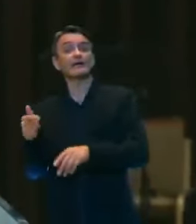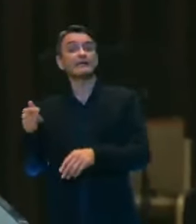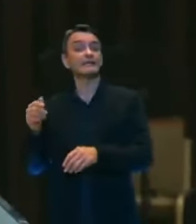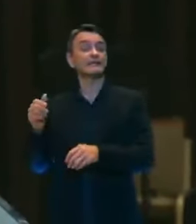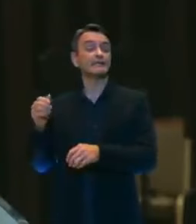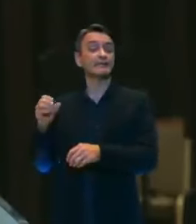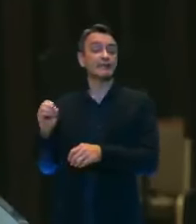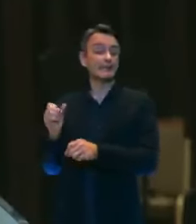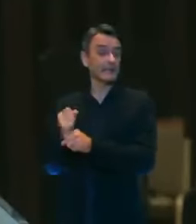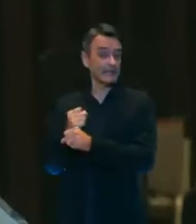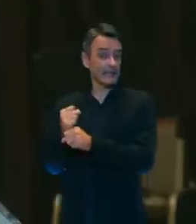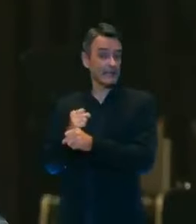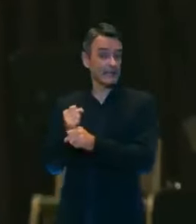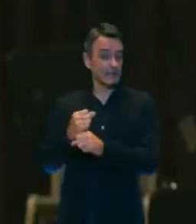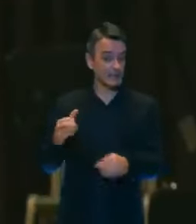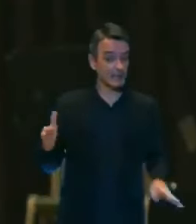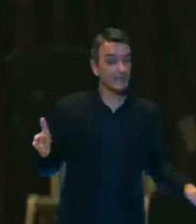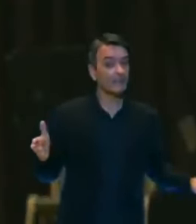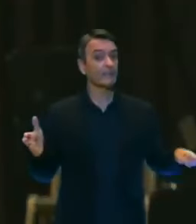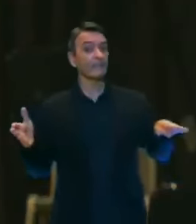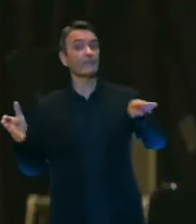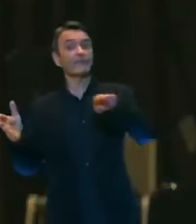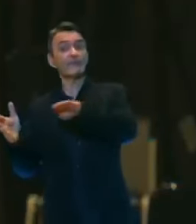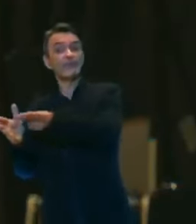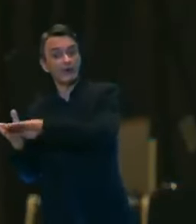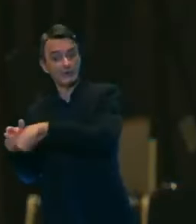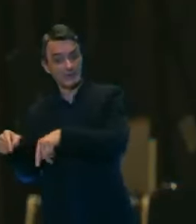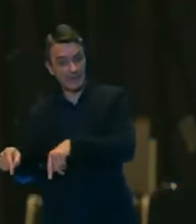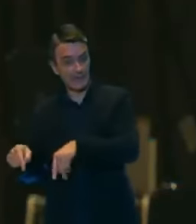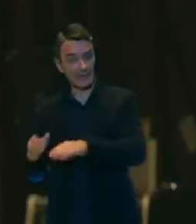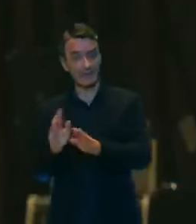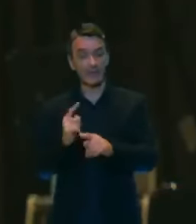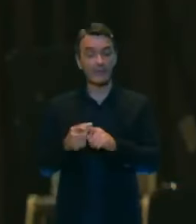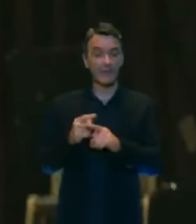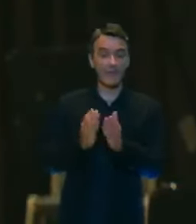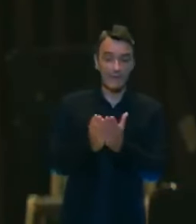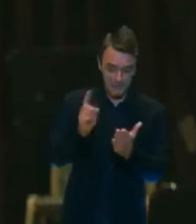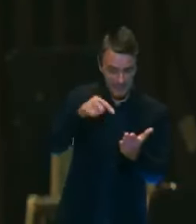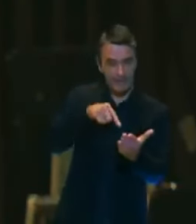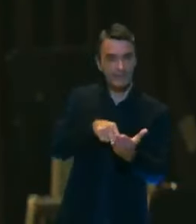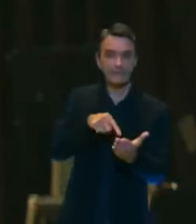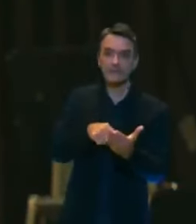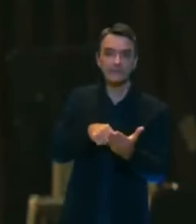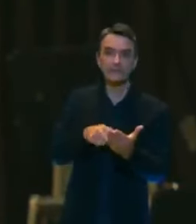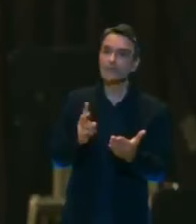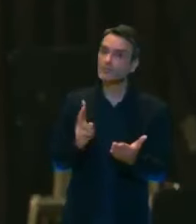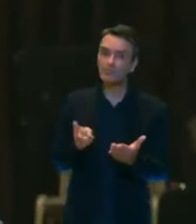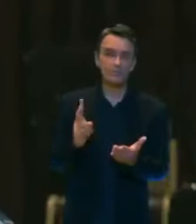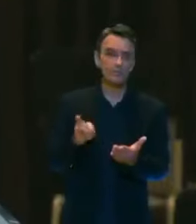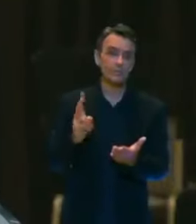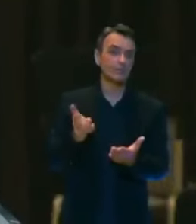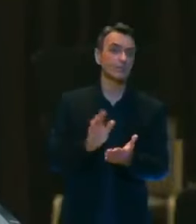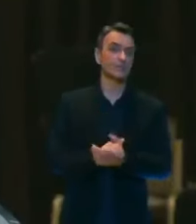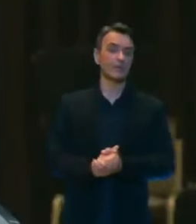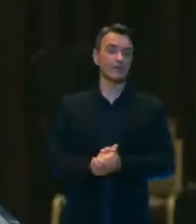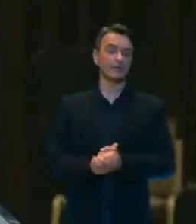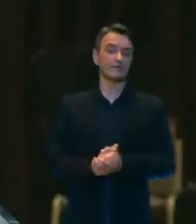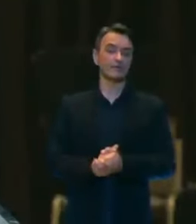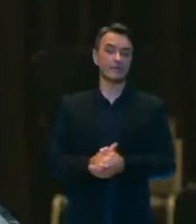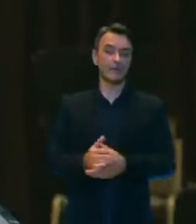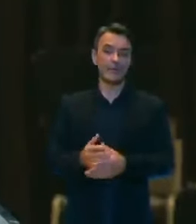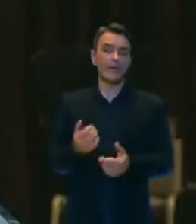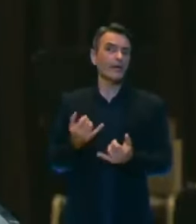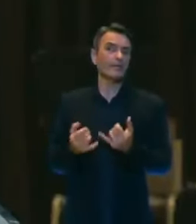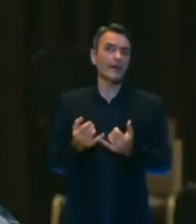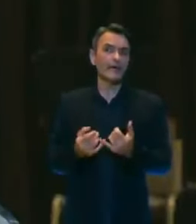voltarão. A palavra de Deus, ela permanece. E é como se ele tivesse agora com o